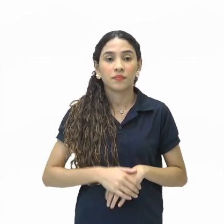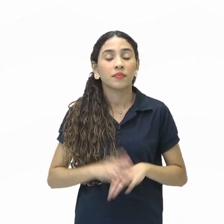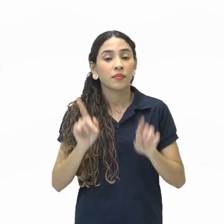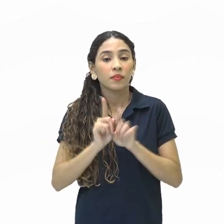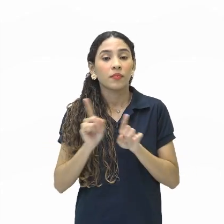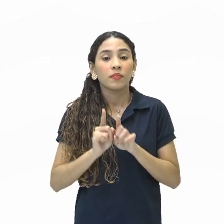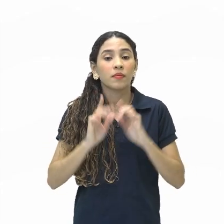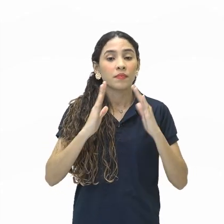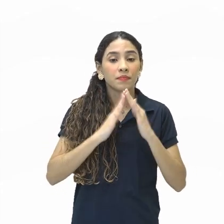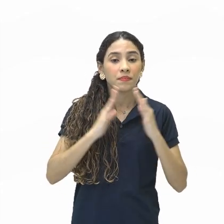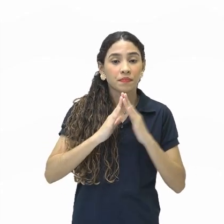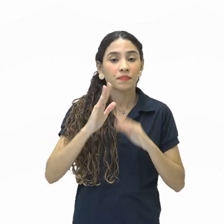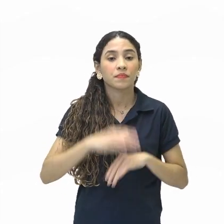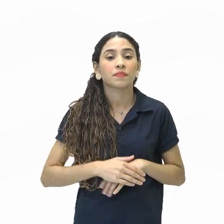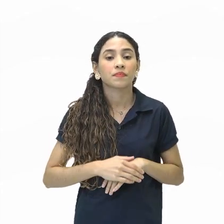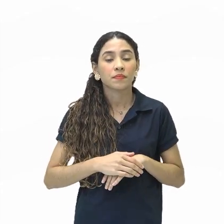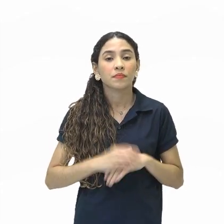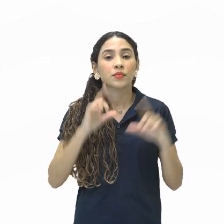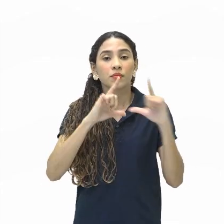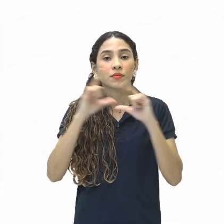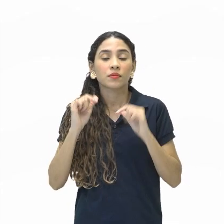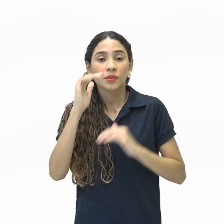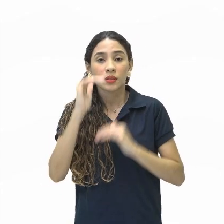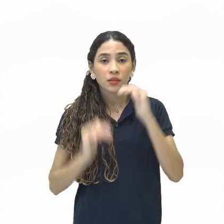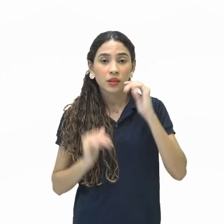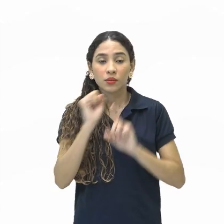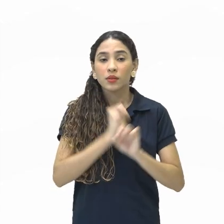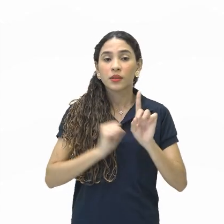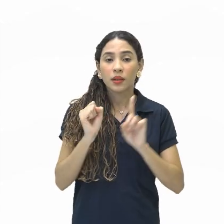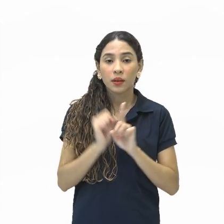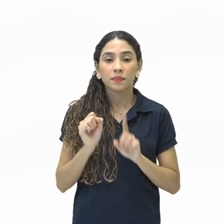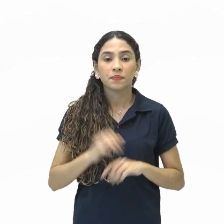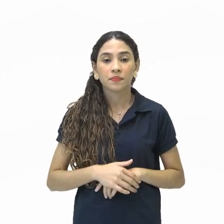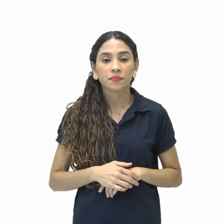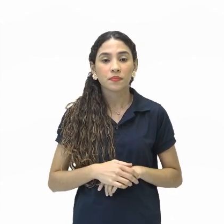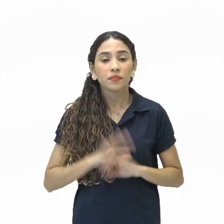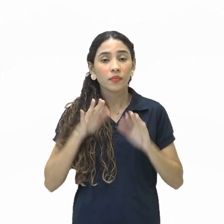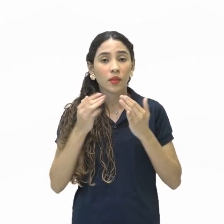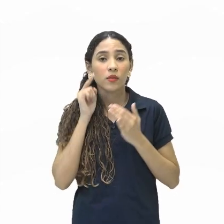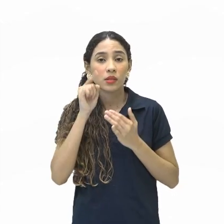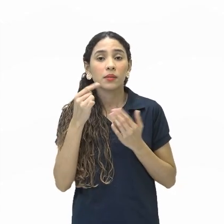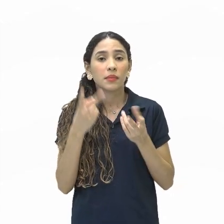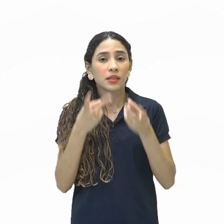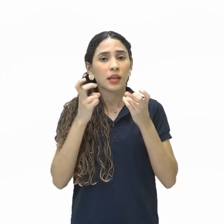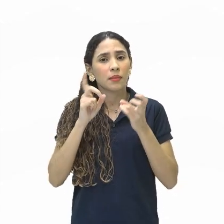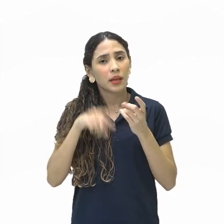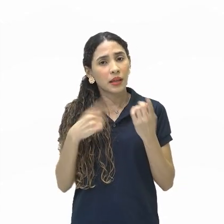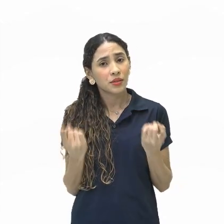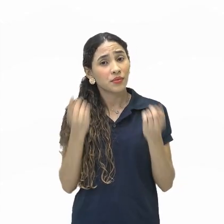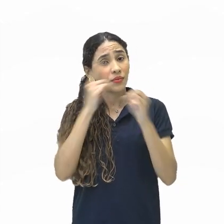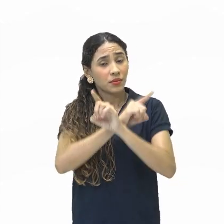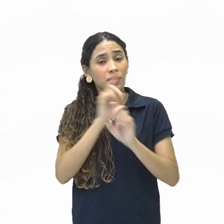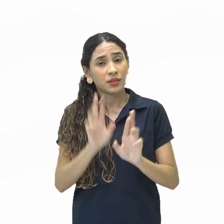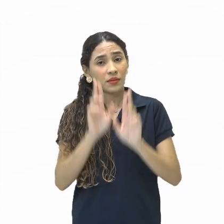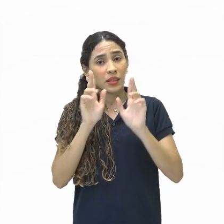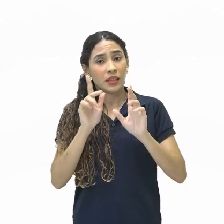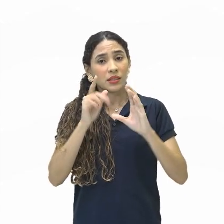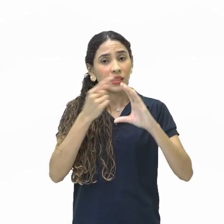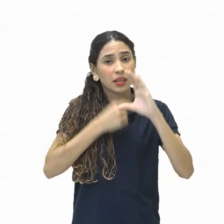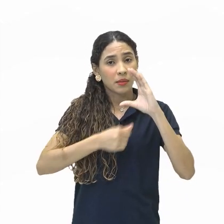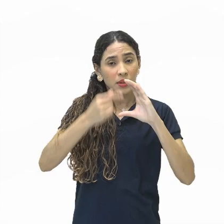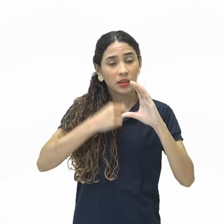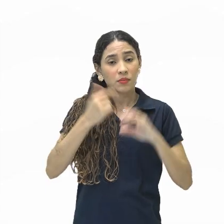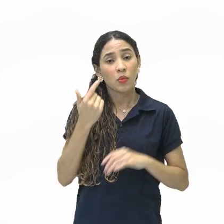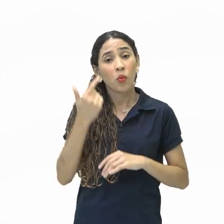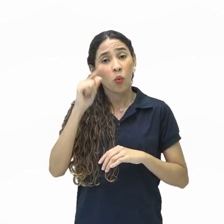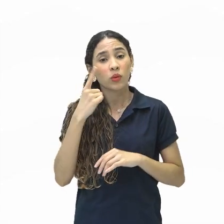e a propriedade para diminuir a desigualdade social. Então, você vê que aqui tudo é o contrário do capitalismo, né?